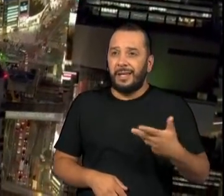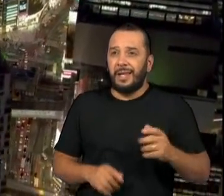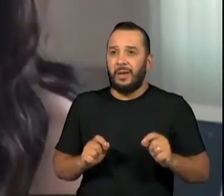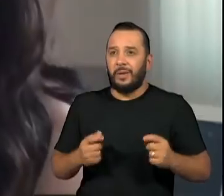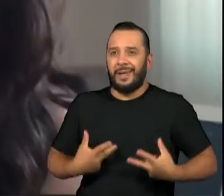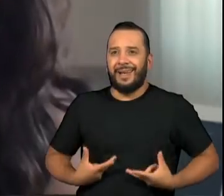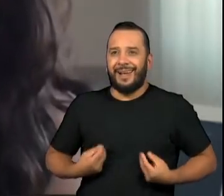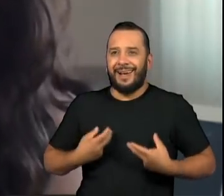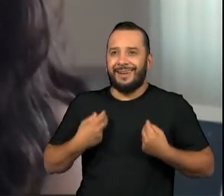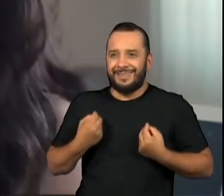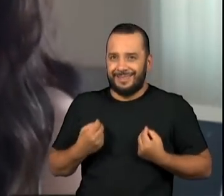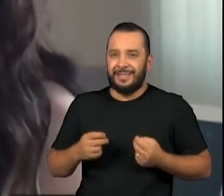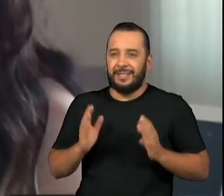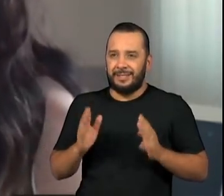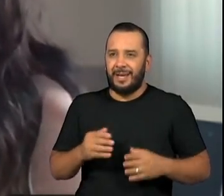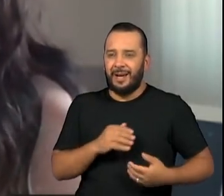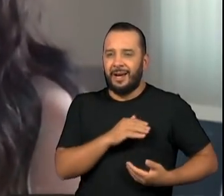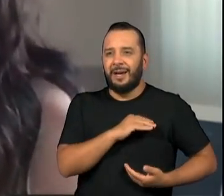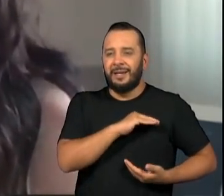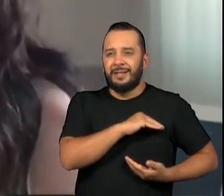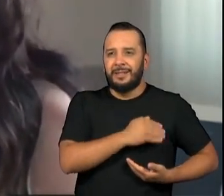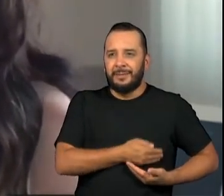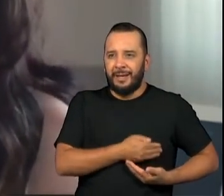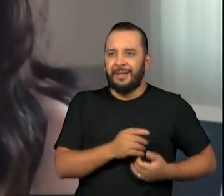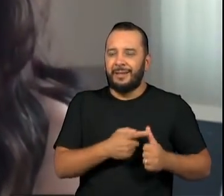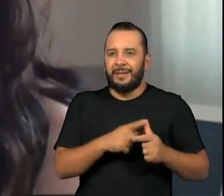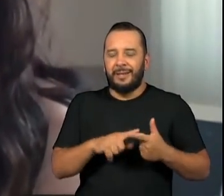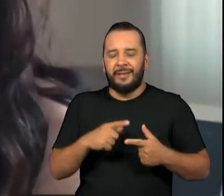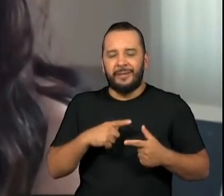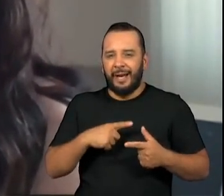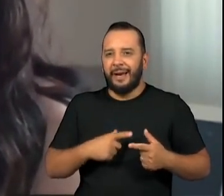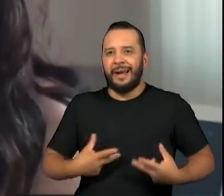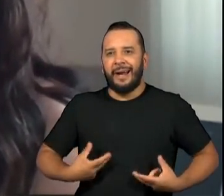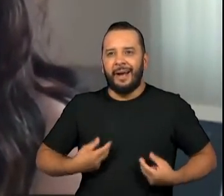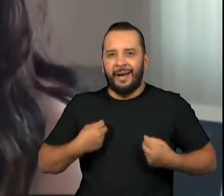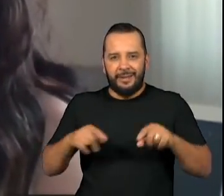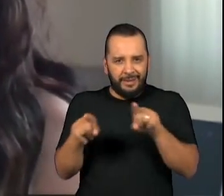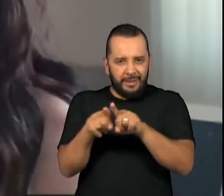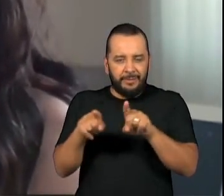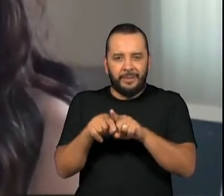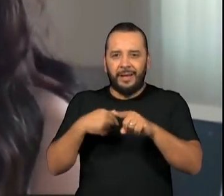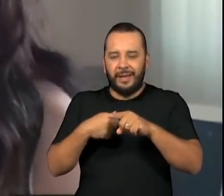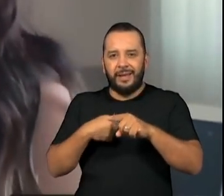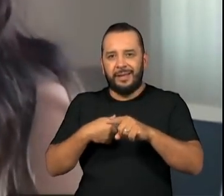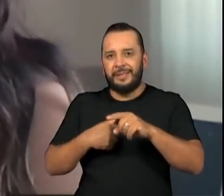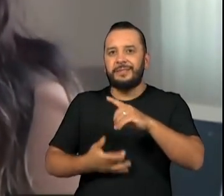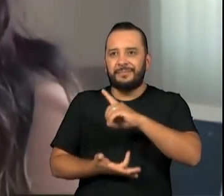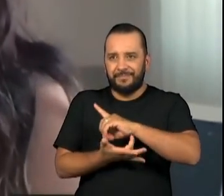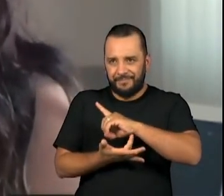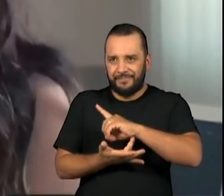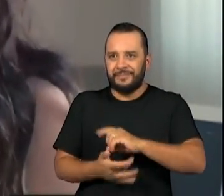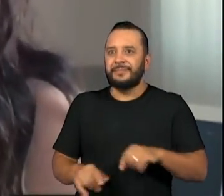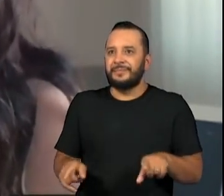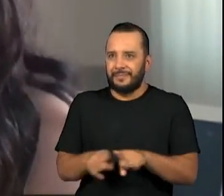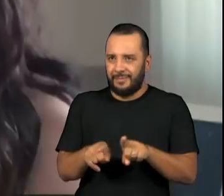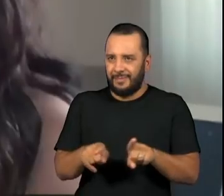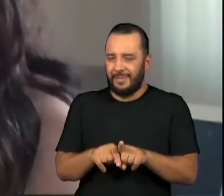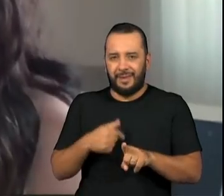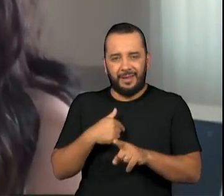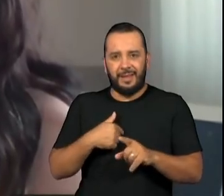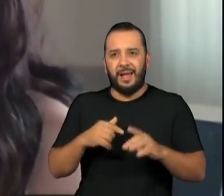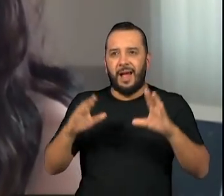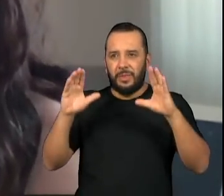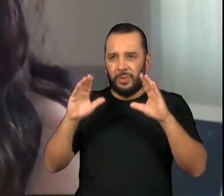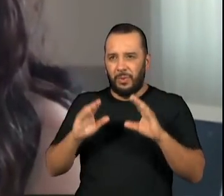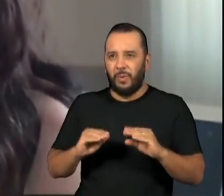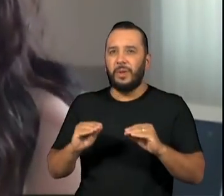câncer, por exemplo, câncer de mama, câncer de próstata. Também a iluminação artificial à noite, ela tem a ver com